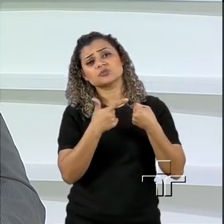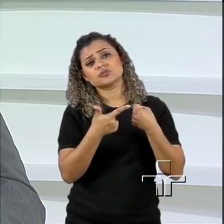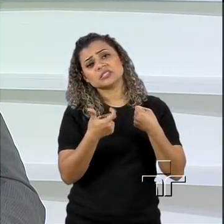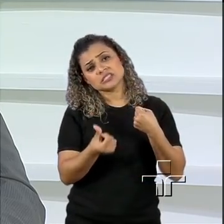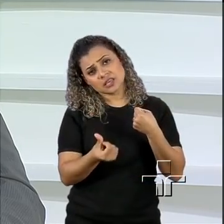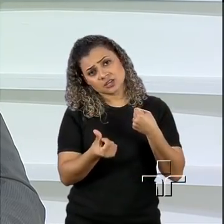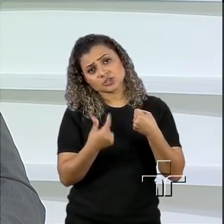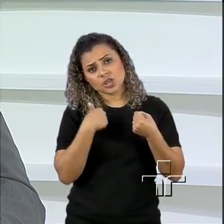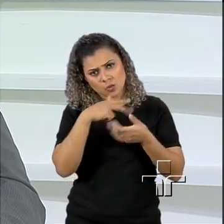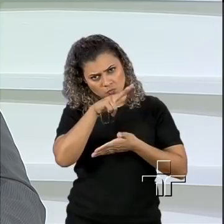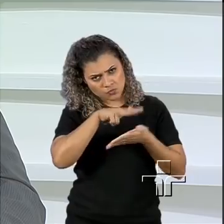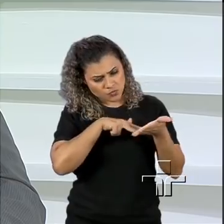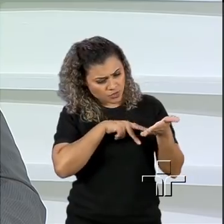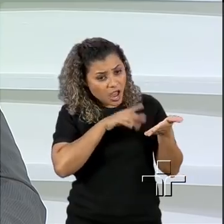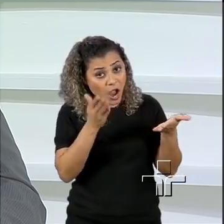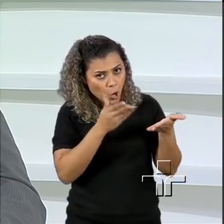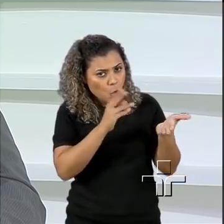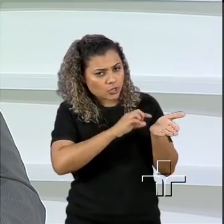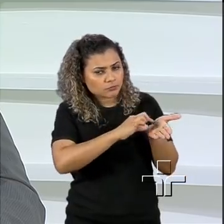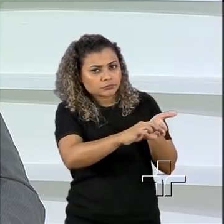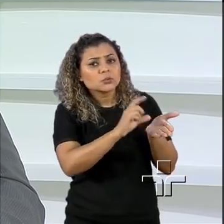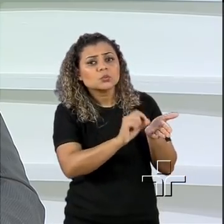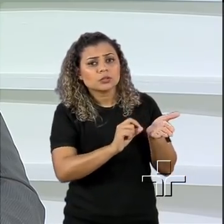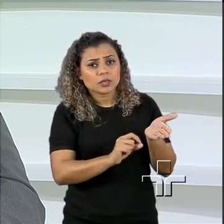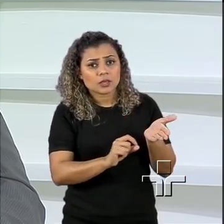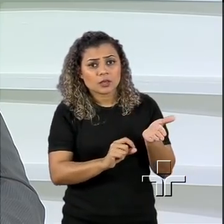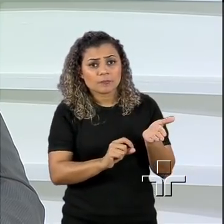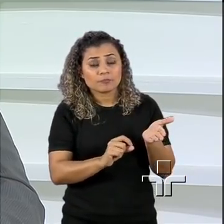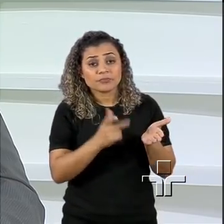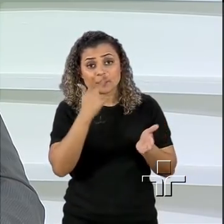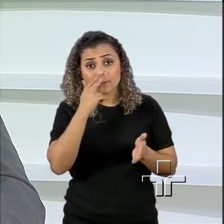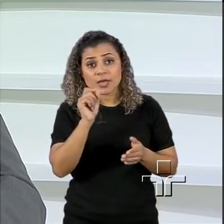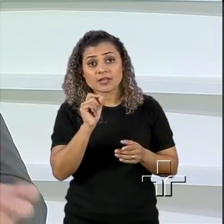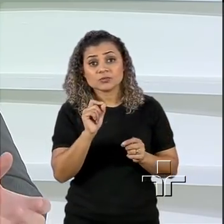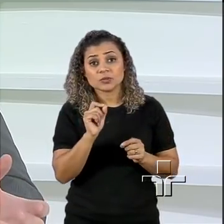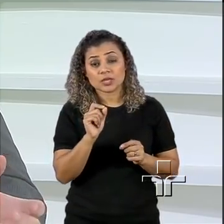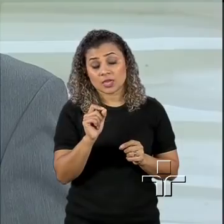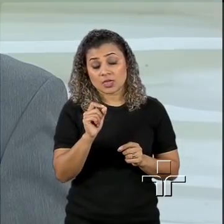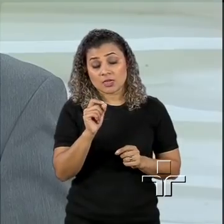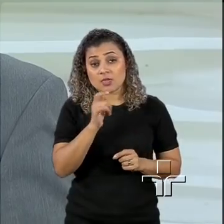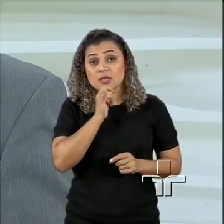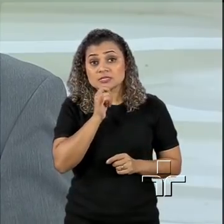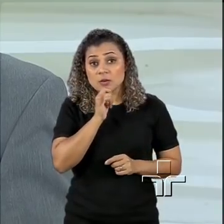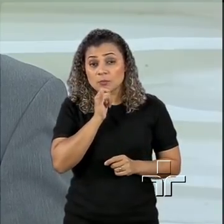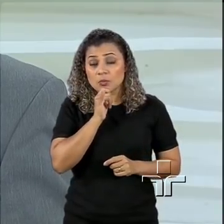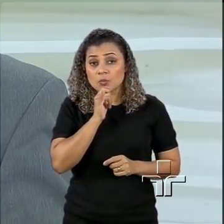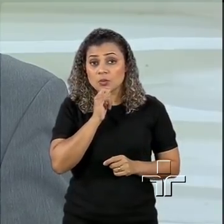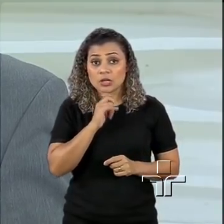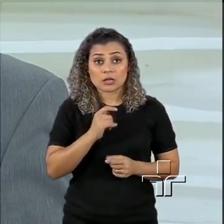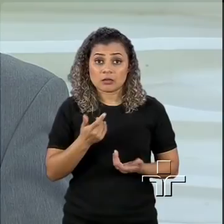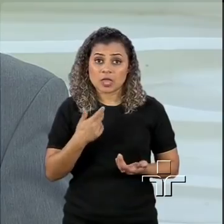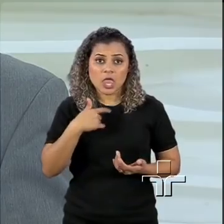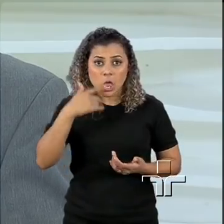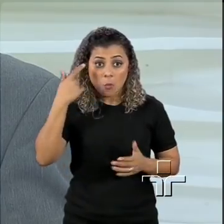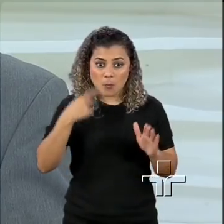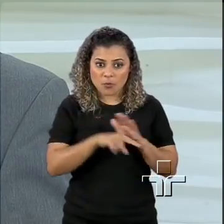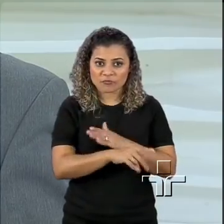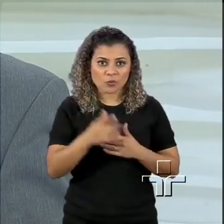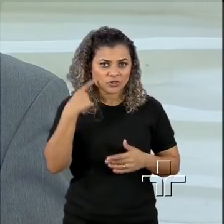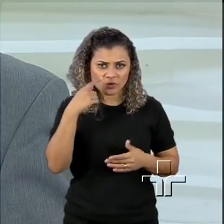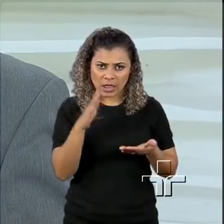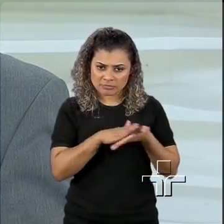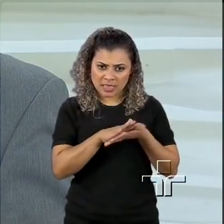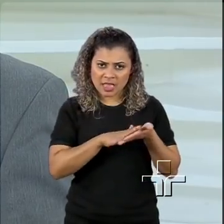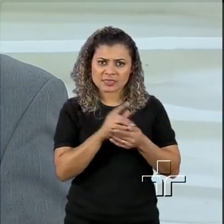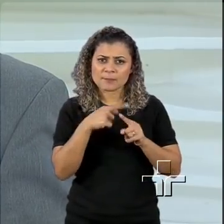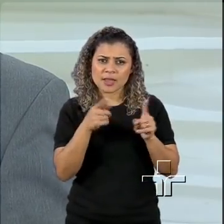até levantei aqui, que fala quando a plausibilidade de pretensão recursal, ou seja, quando, não sou advogado, mas tentando